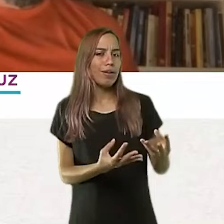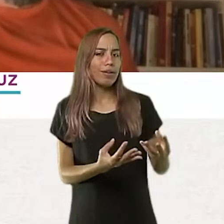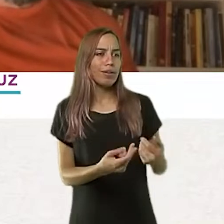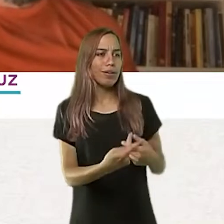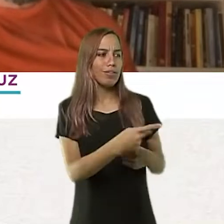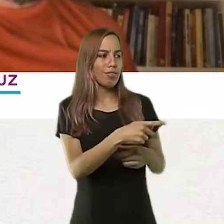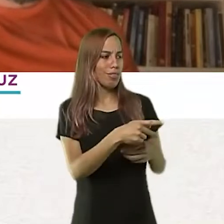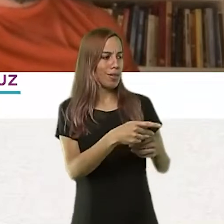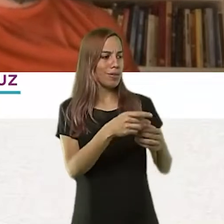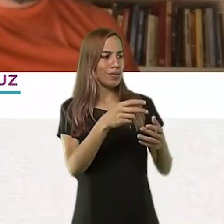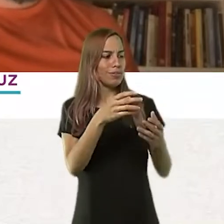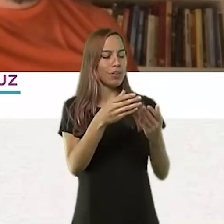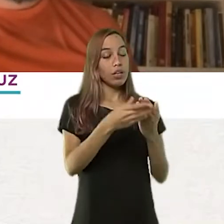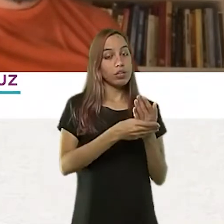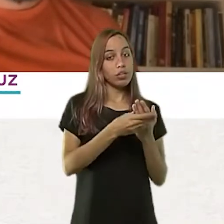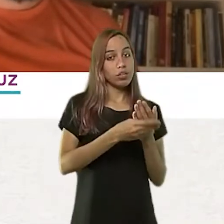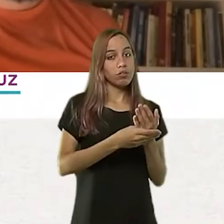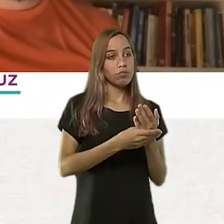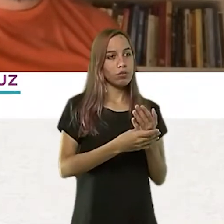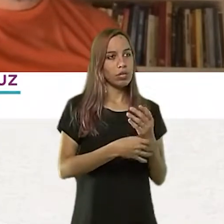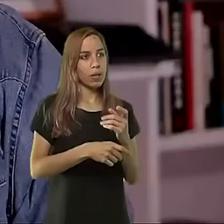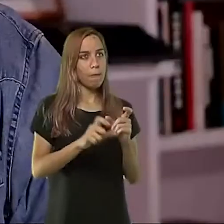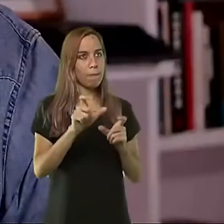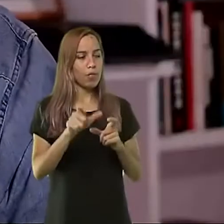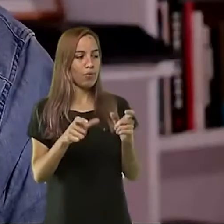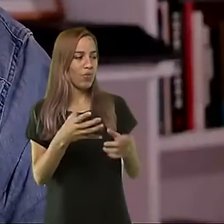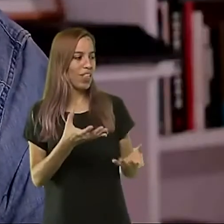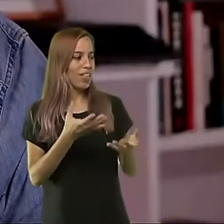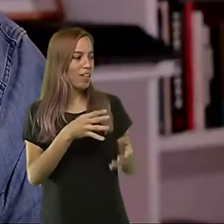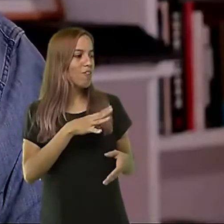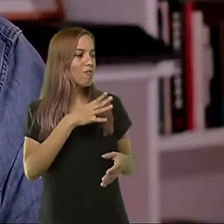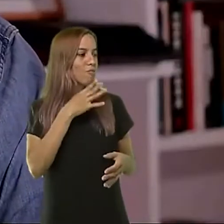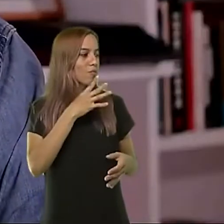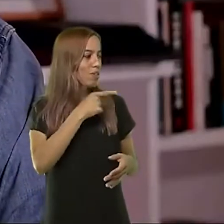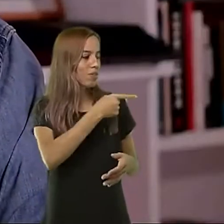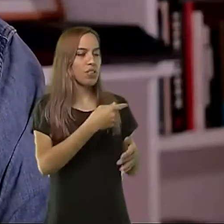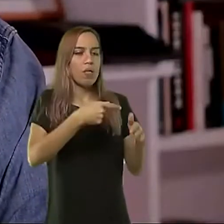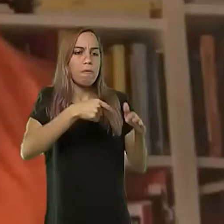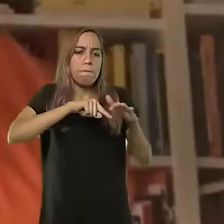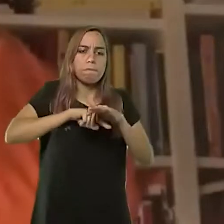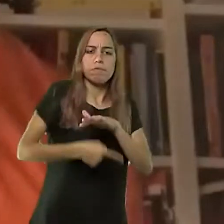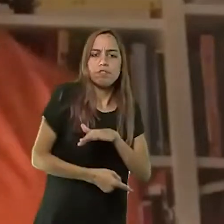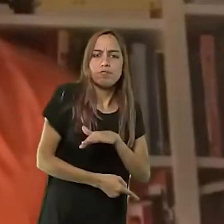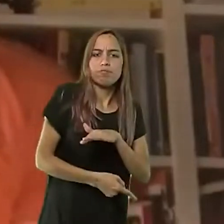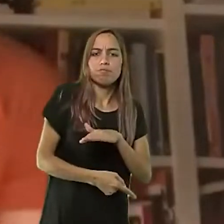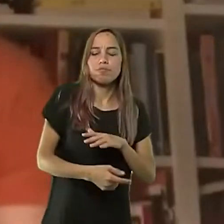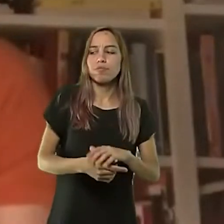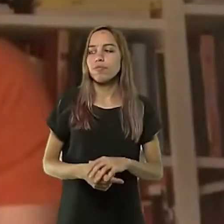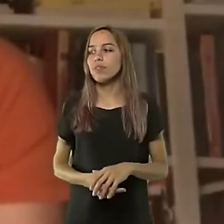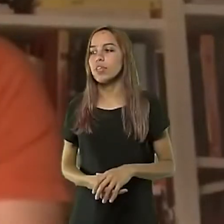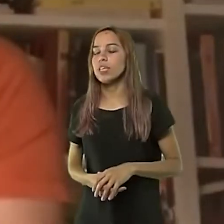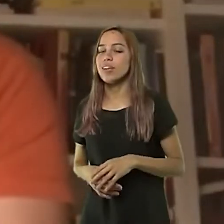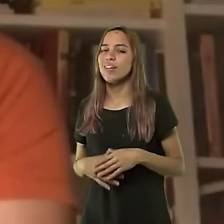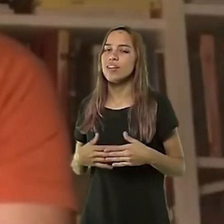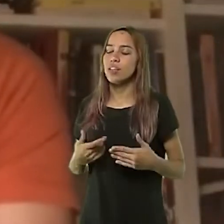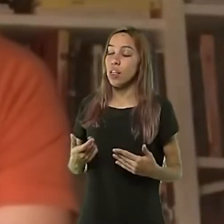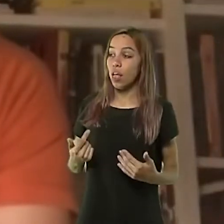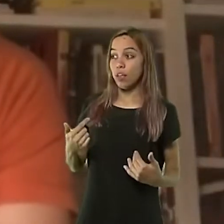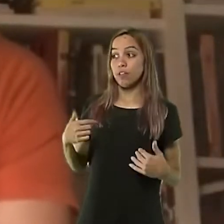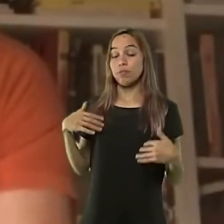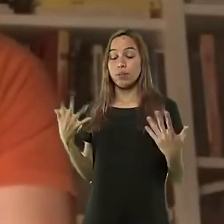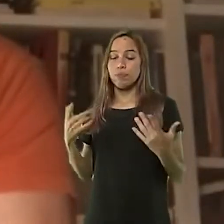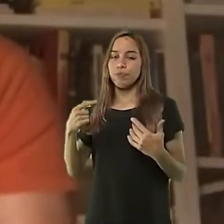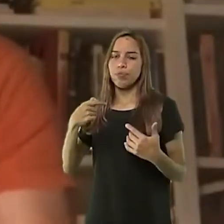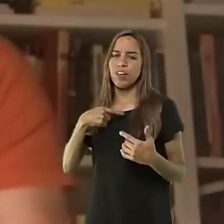para os leitores, quem quer te conhecer mais profundamente? Eu tenho livros de muitos